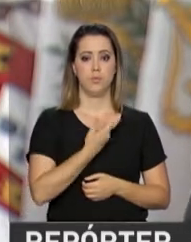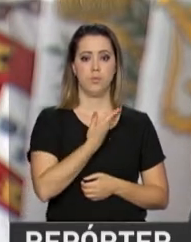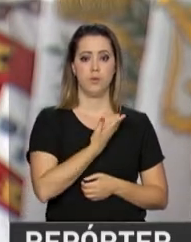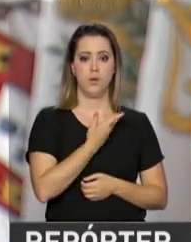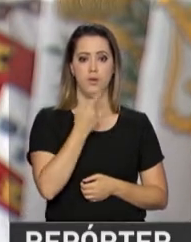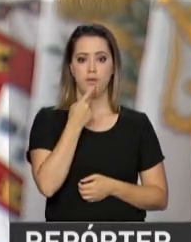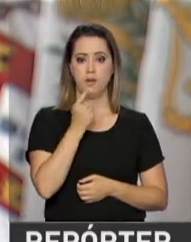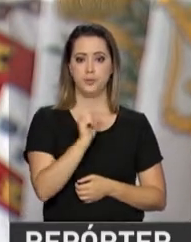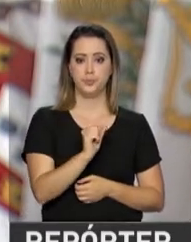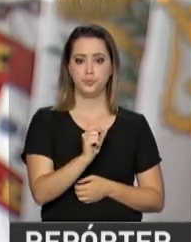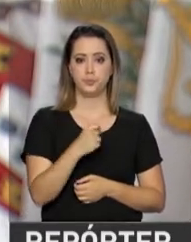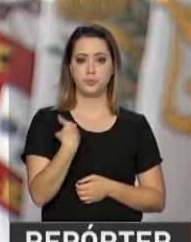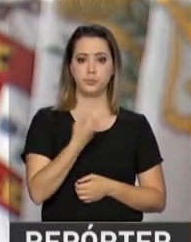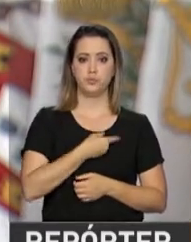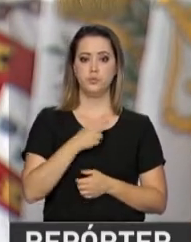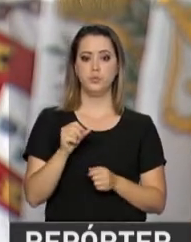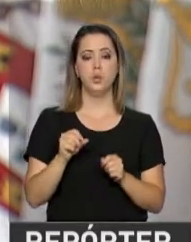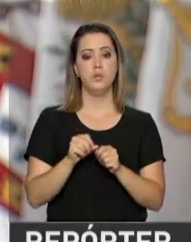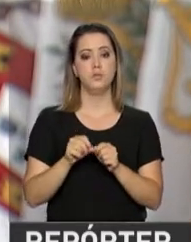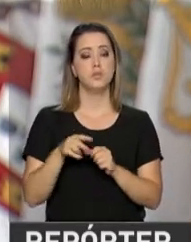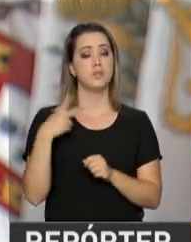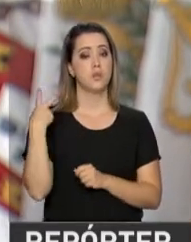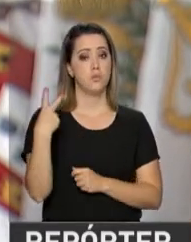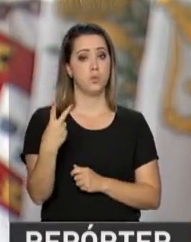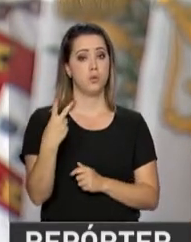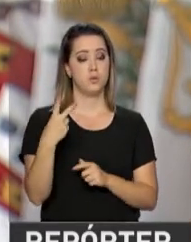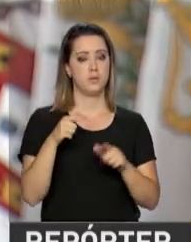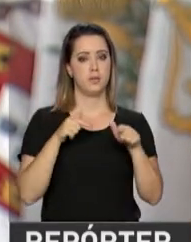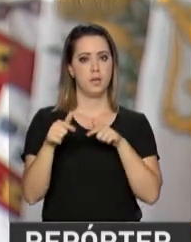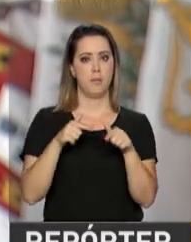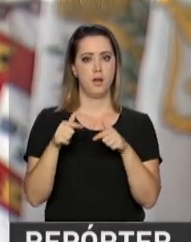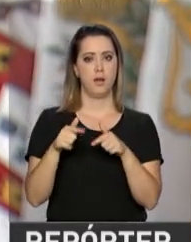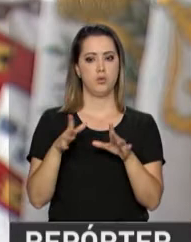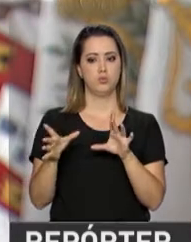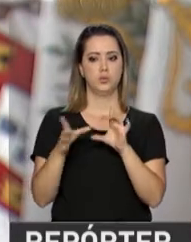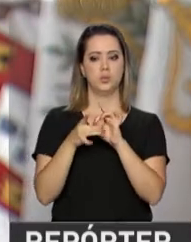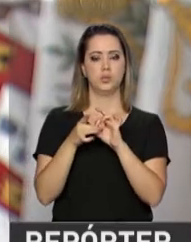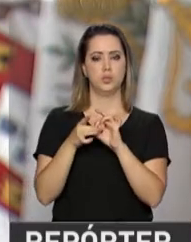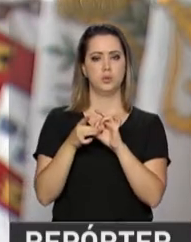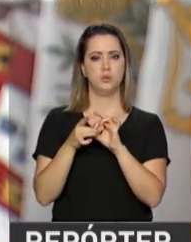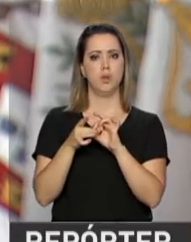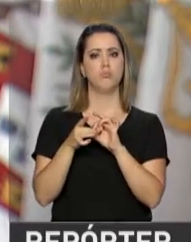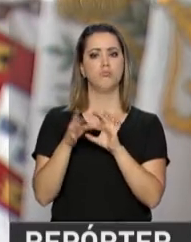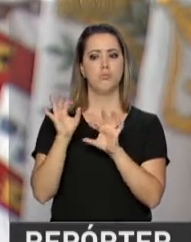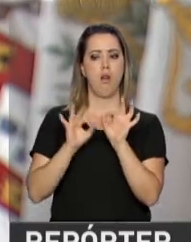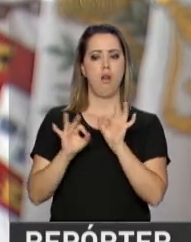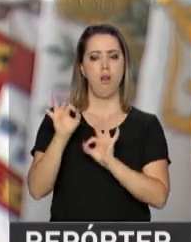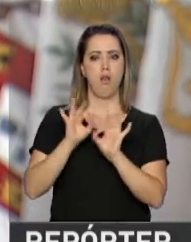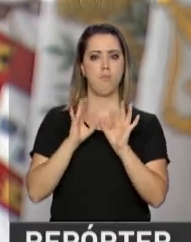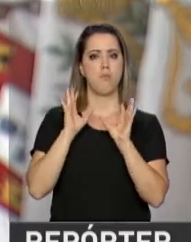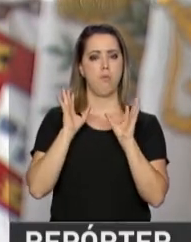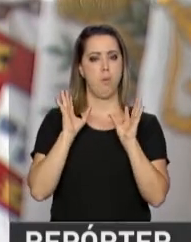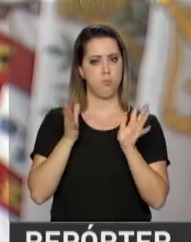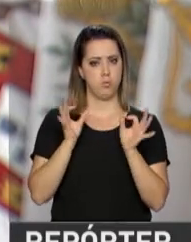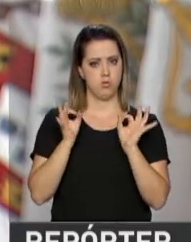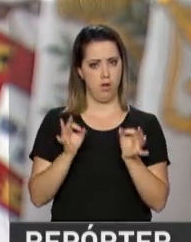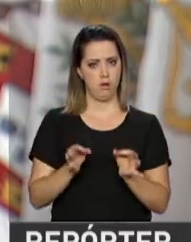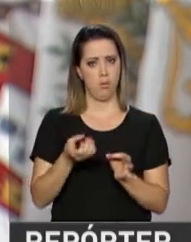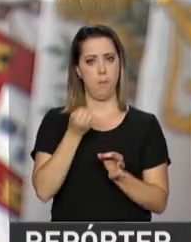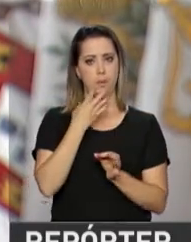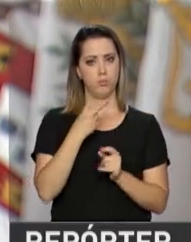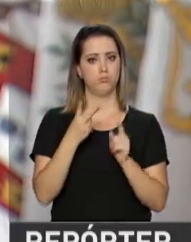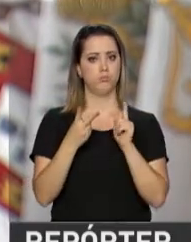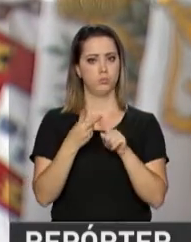foram em termos de integração coordenação elas foram bem sucedidas acha que tem dois efeitos